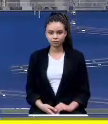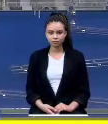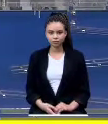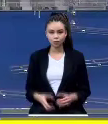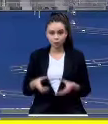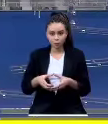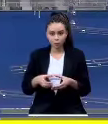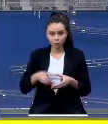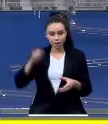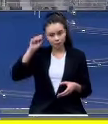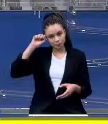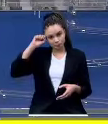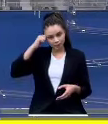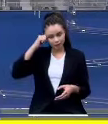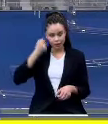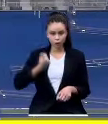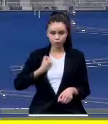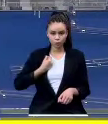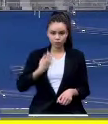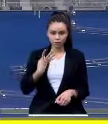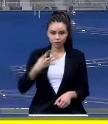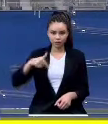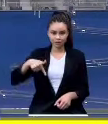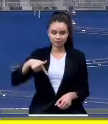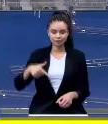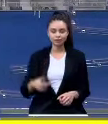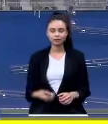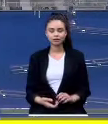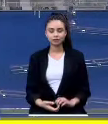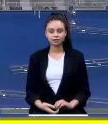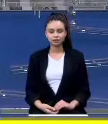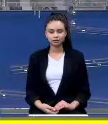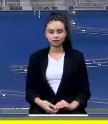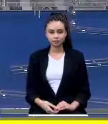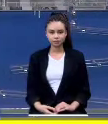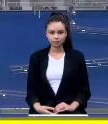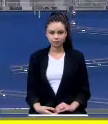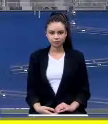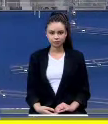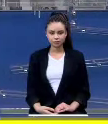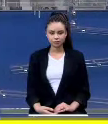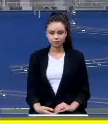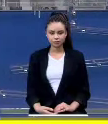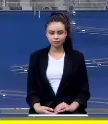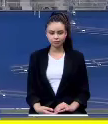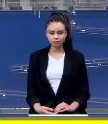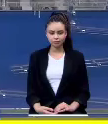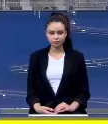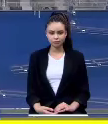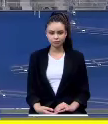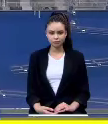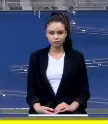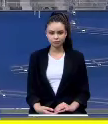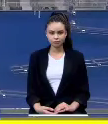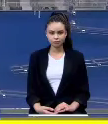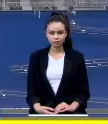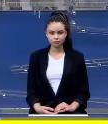Bola preta, número 47. Preta, 47. Este é o concurso